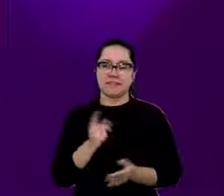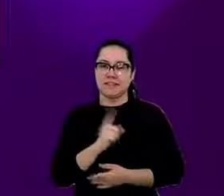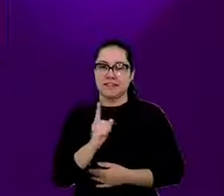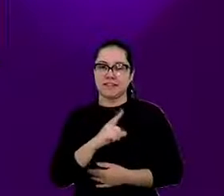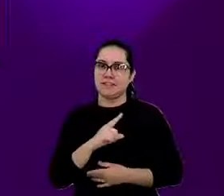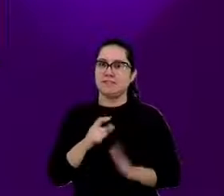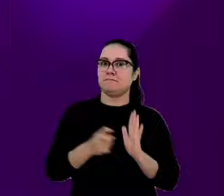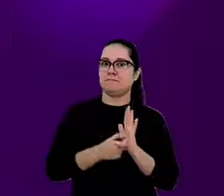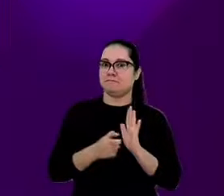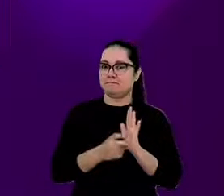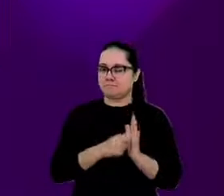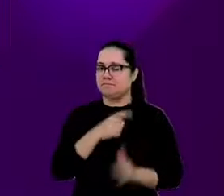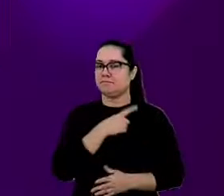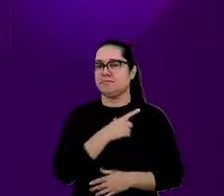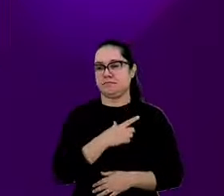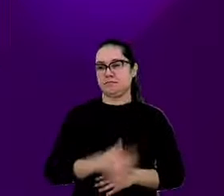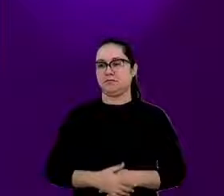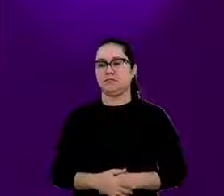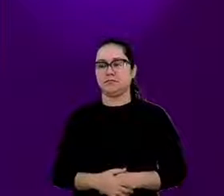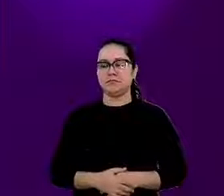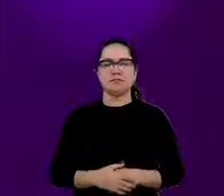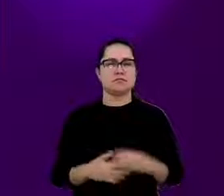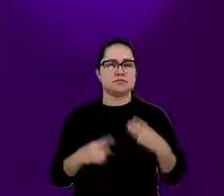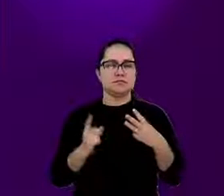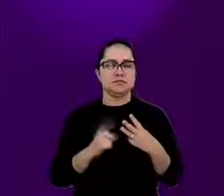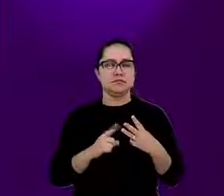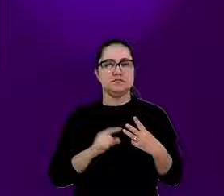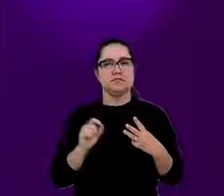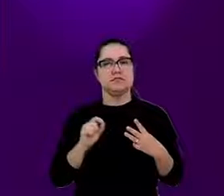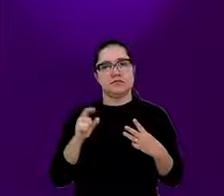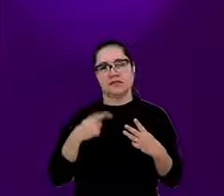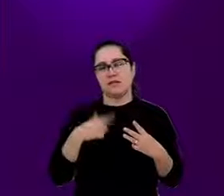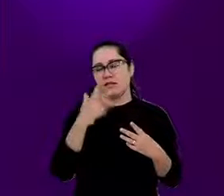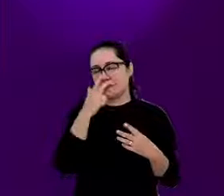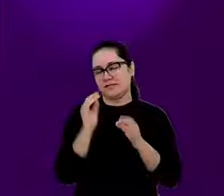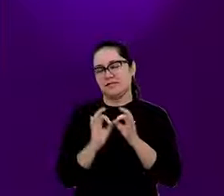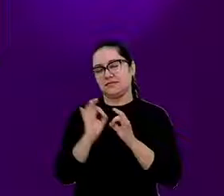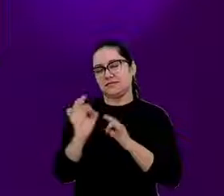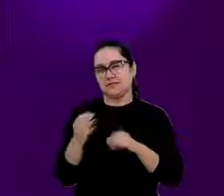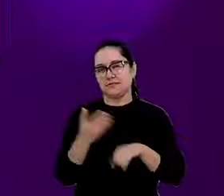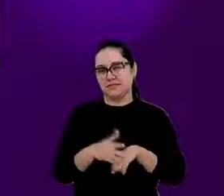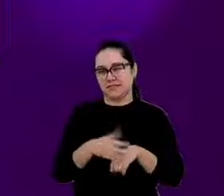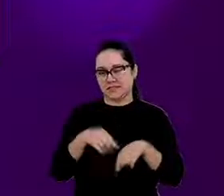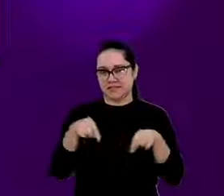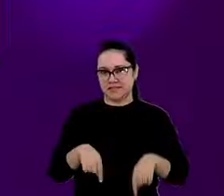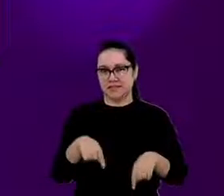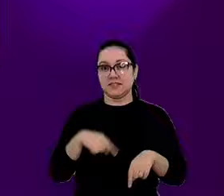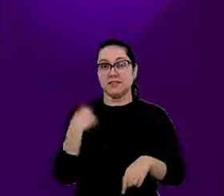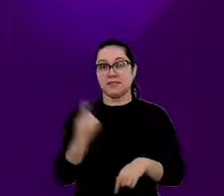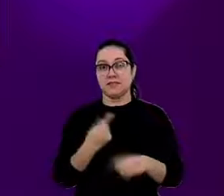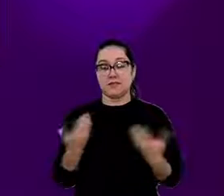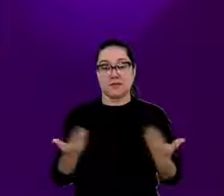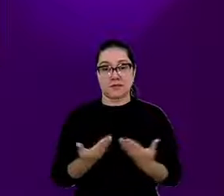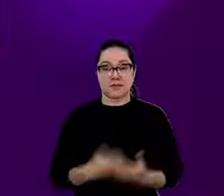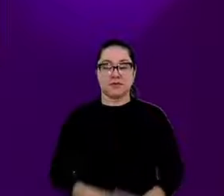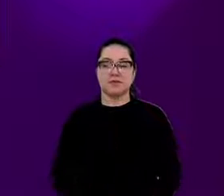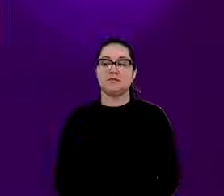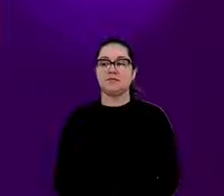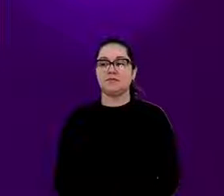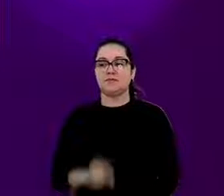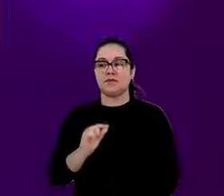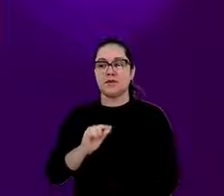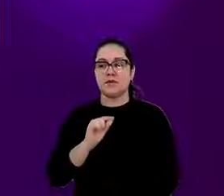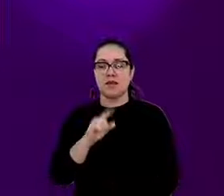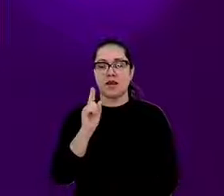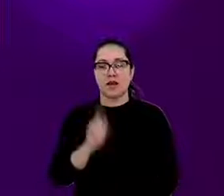E o Cognitive Computing, algo um pouquinho mais distante da nossa prática atual, do que é a